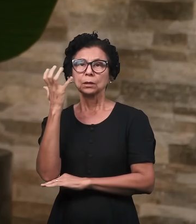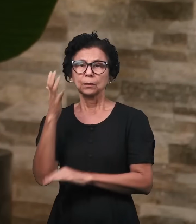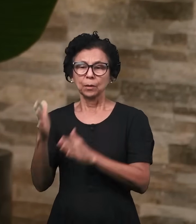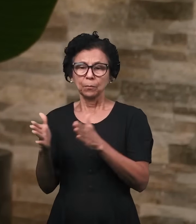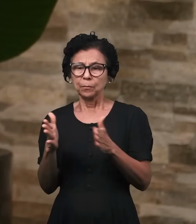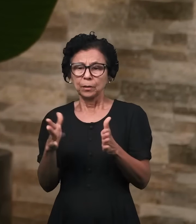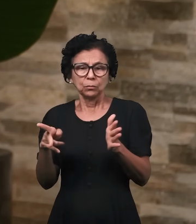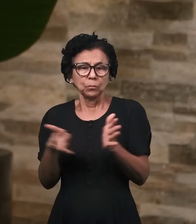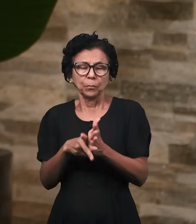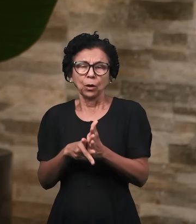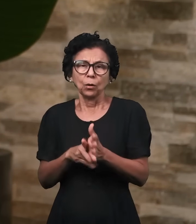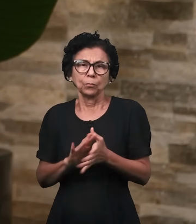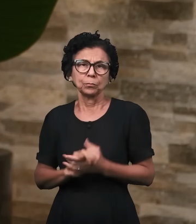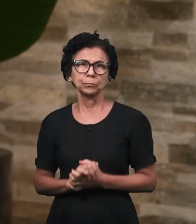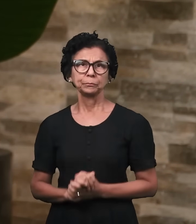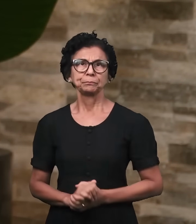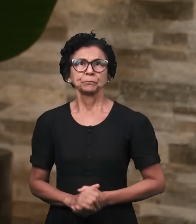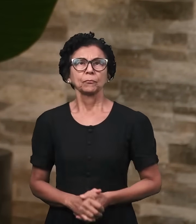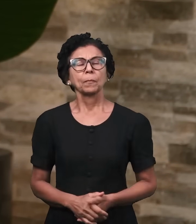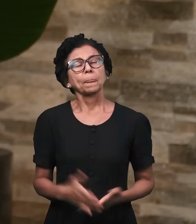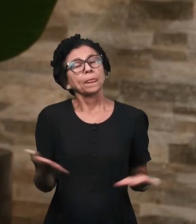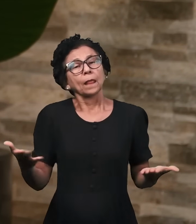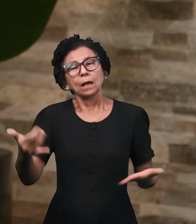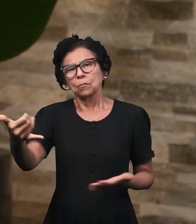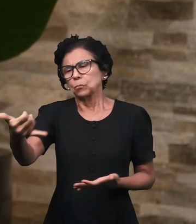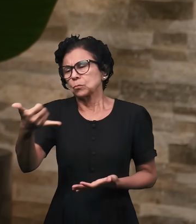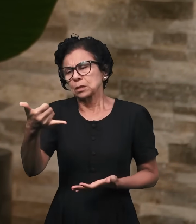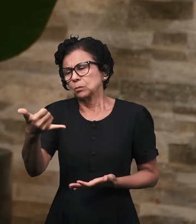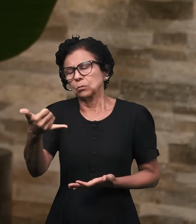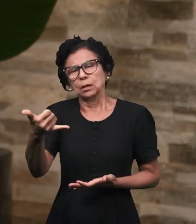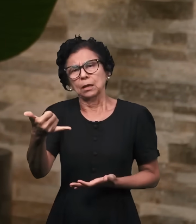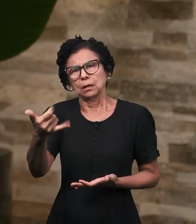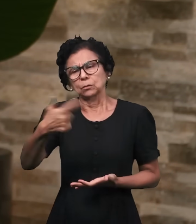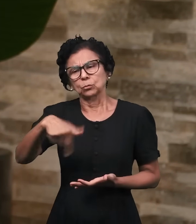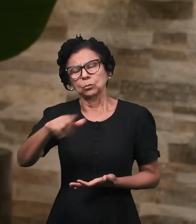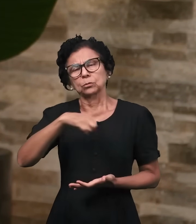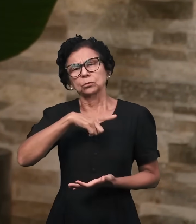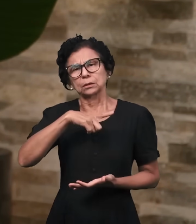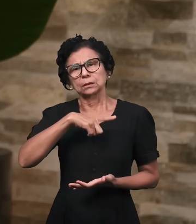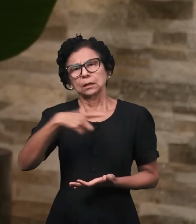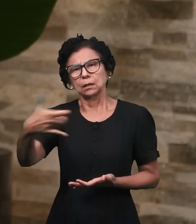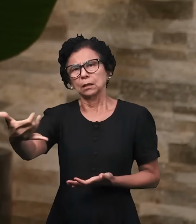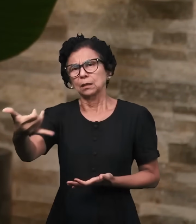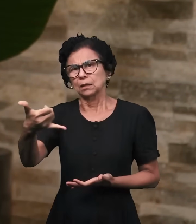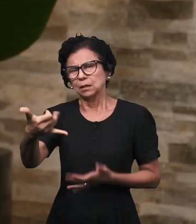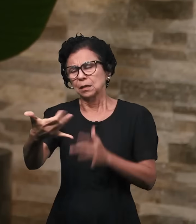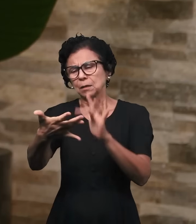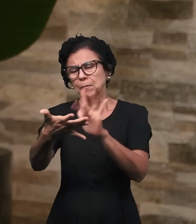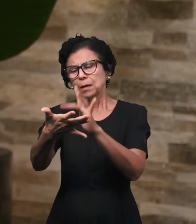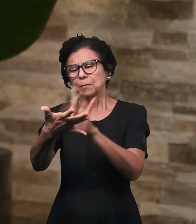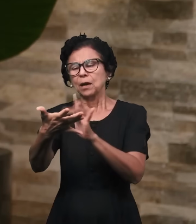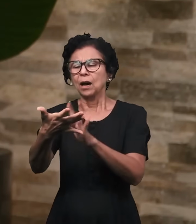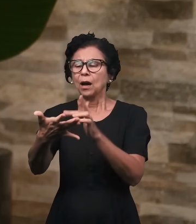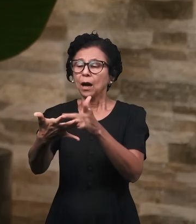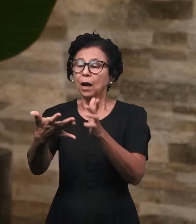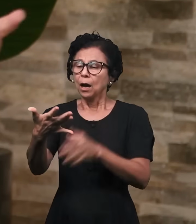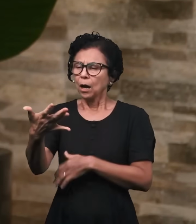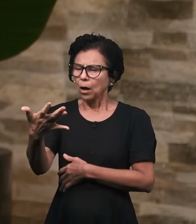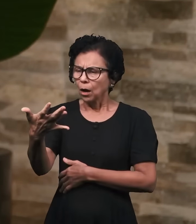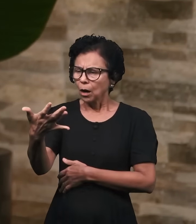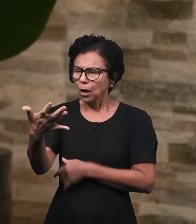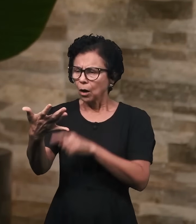nós temos, no aparelho celular está ao nosso alcance, da nossa mão, nós vemos, parece que a vida do outro é sempre melhor, todo mundo